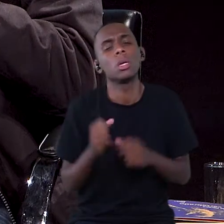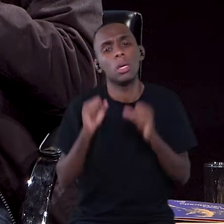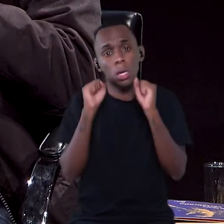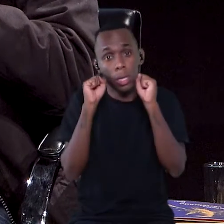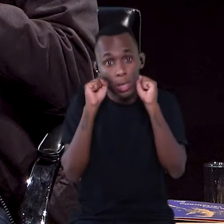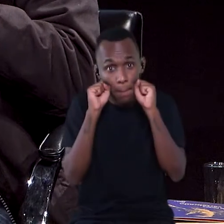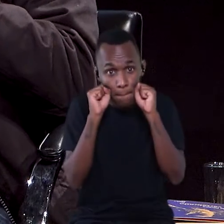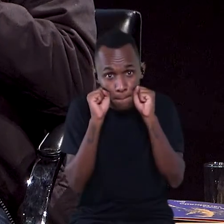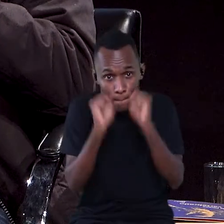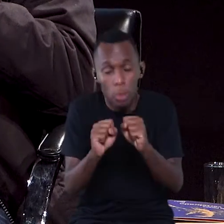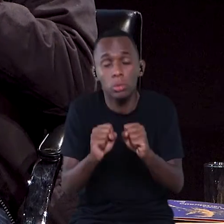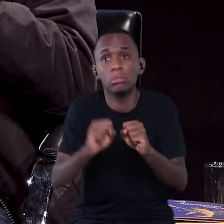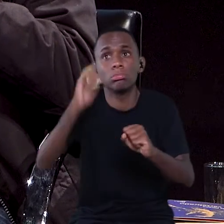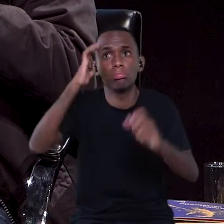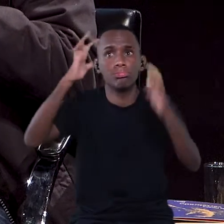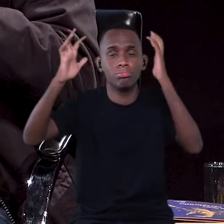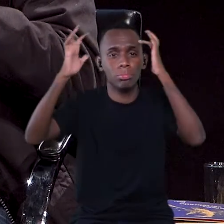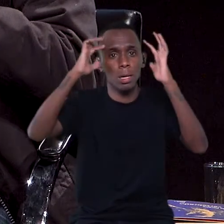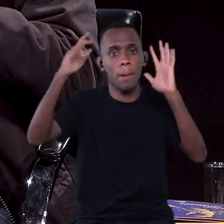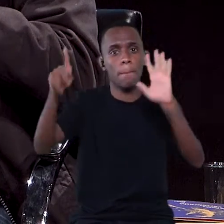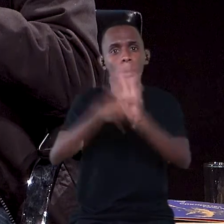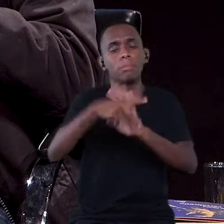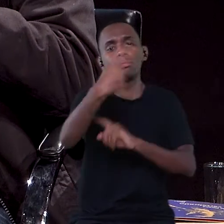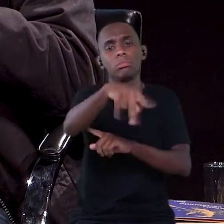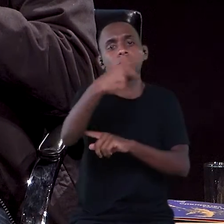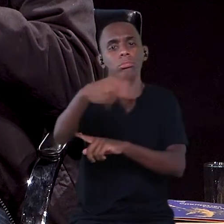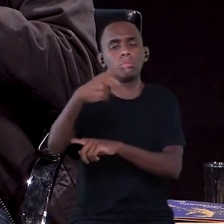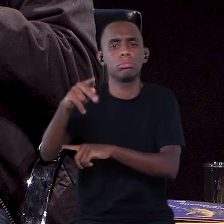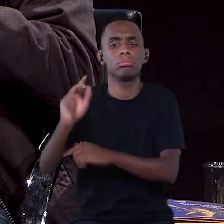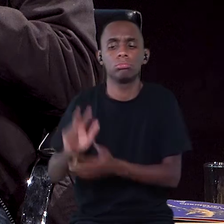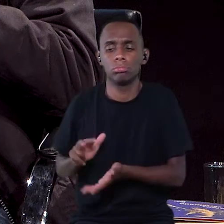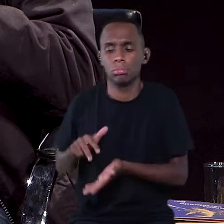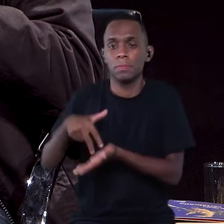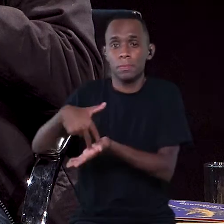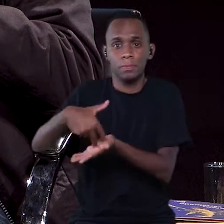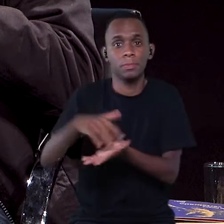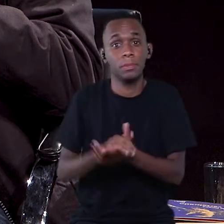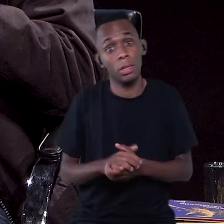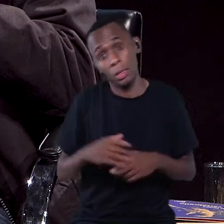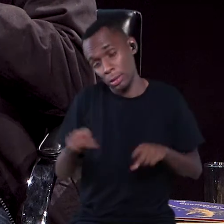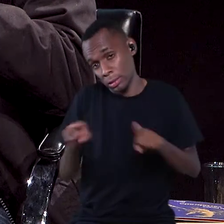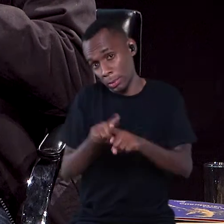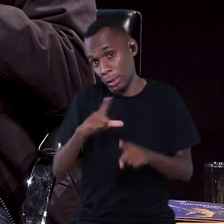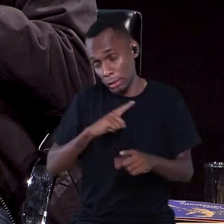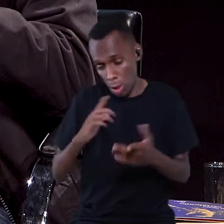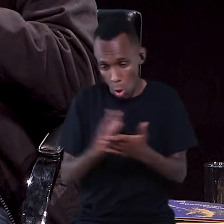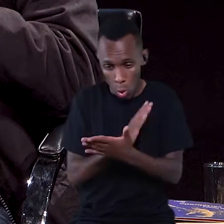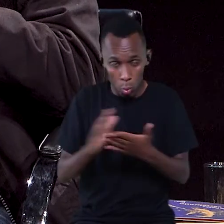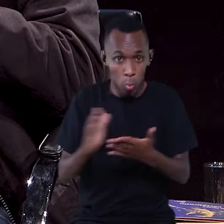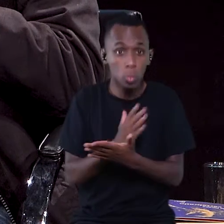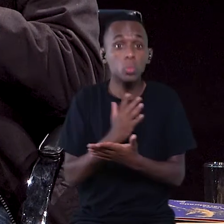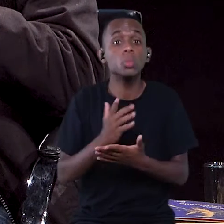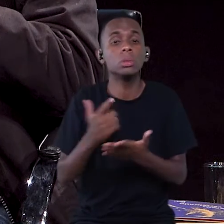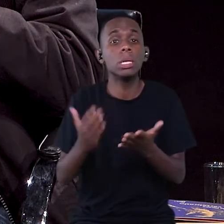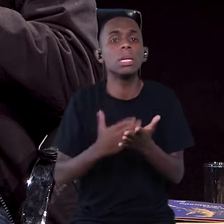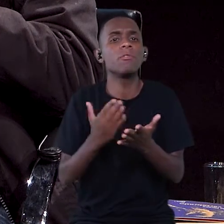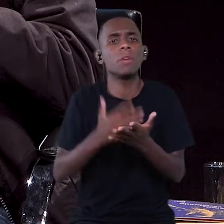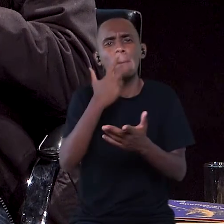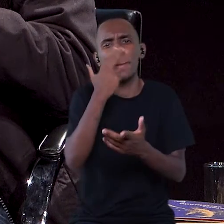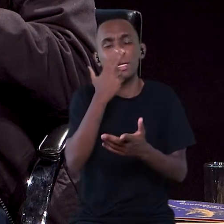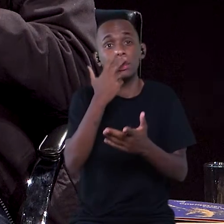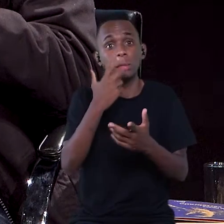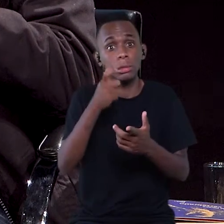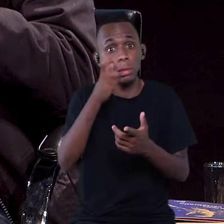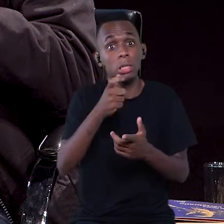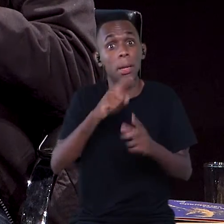podem ser literalmente ficção, do sujeito que chegou com a cabeça erguida. Há livros interessantes sobre isso que estão bem esquecidos. Há